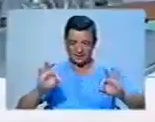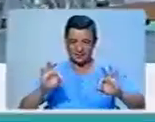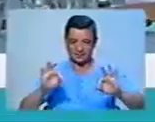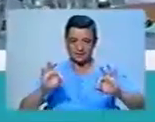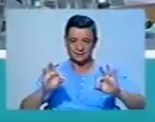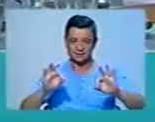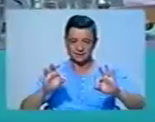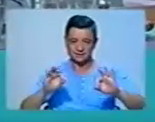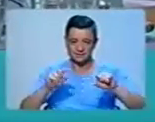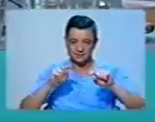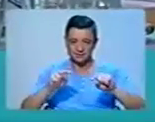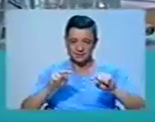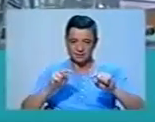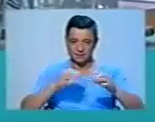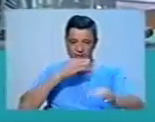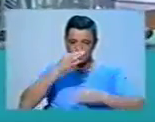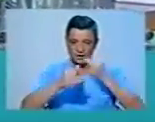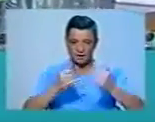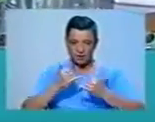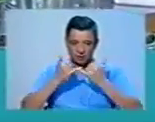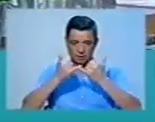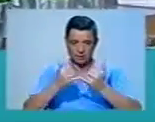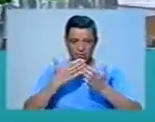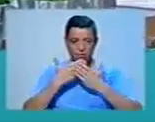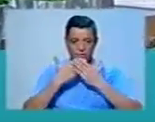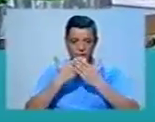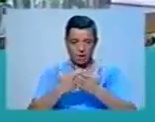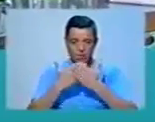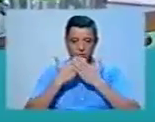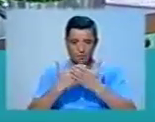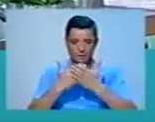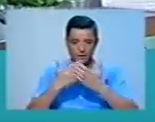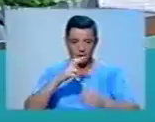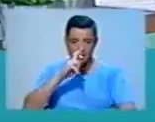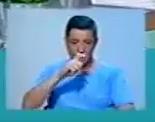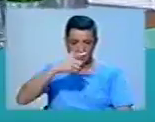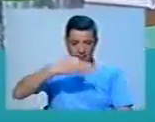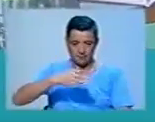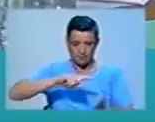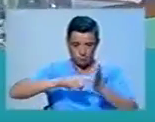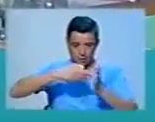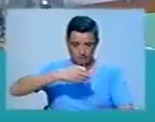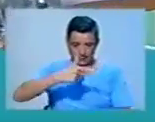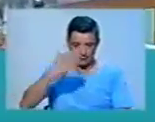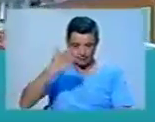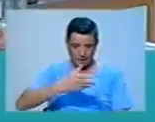Aprovadíssimo. Vos falamos mais daqui a pouco. Cristina, muito obrigada. Obrigada. Podes ver tudo em rtp.pt/praca.